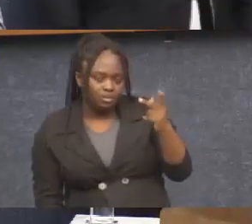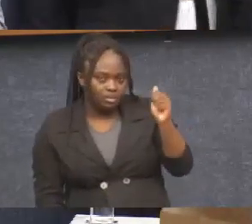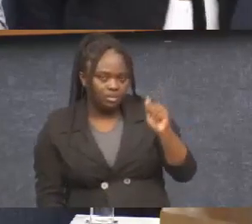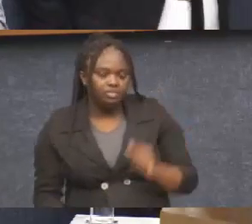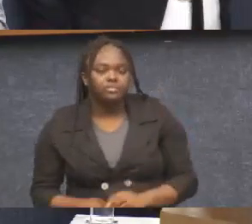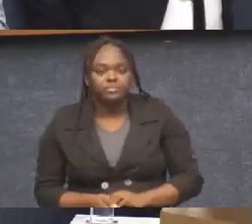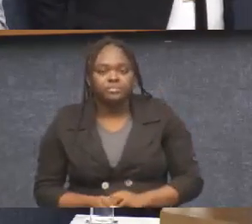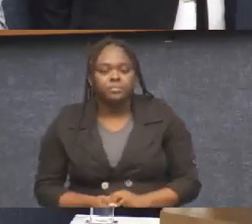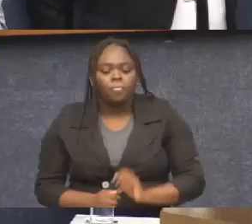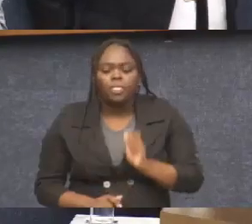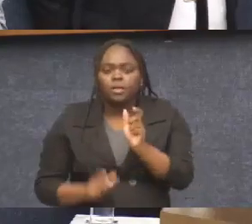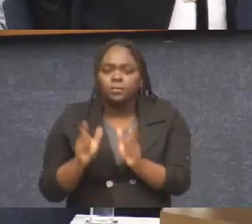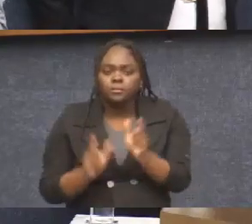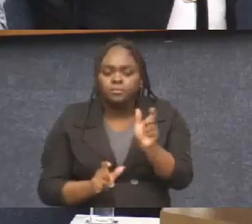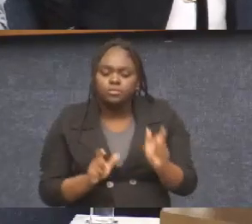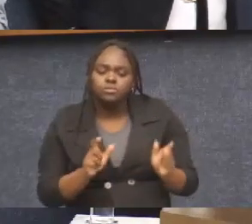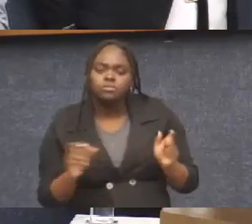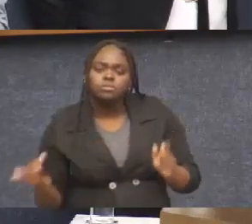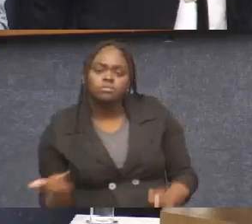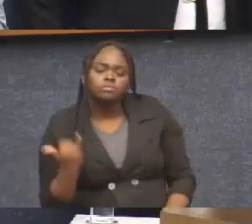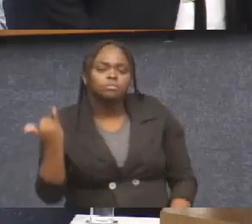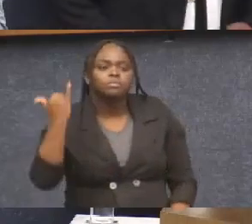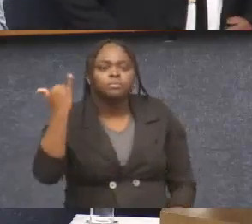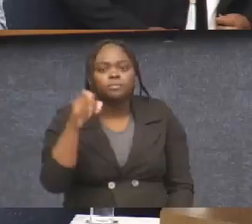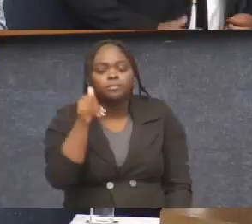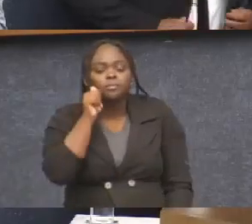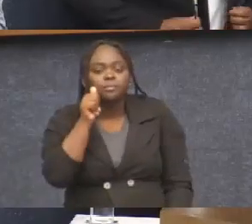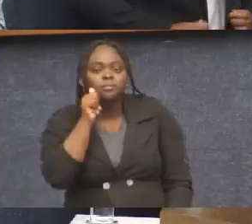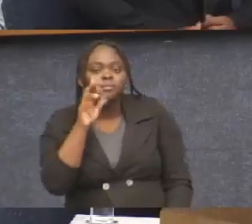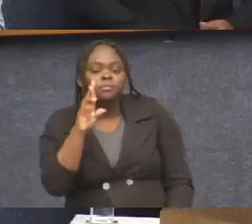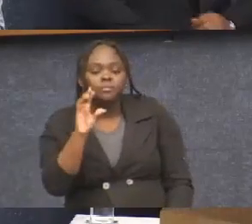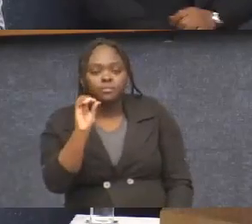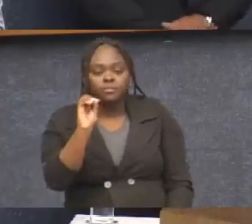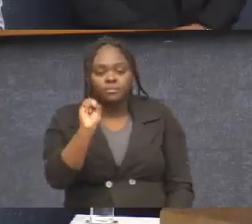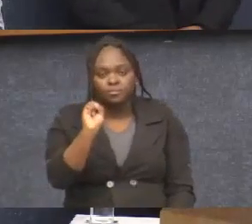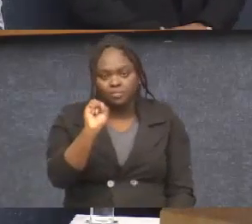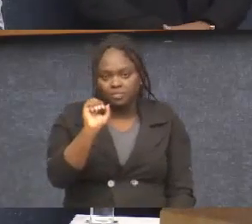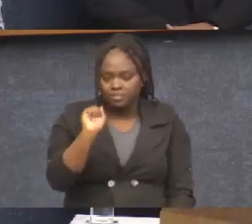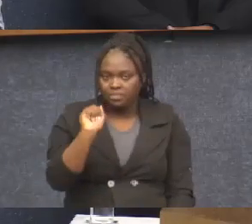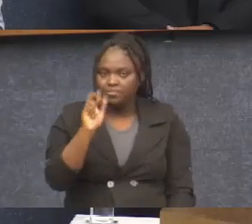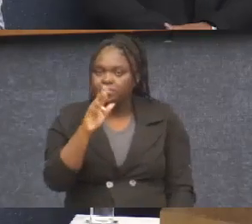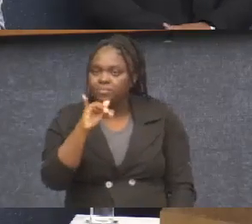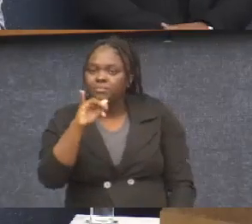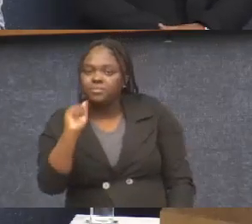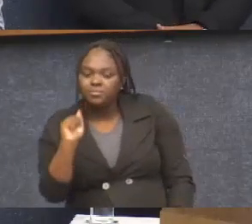Catequistas dedicados, caso da Rosário, da Paróquia Bom Jesus.